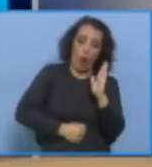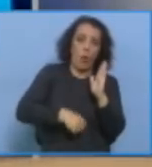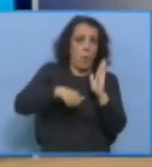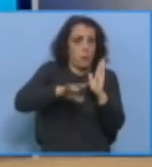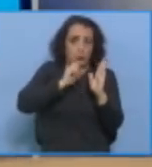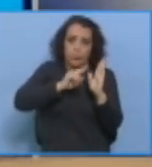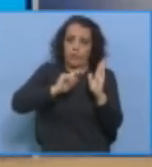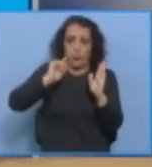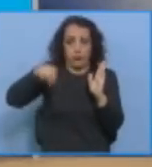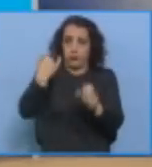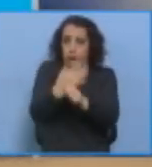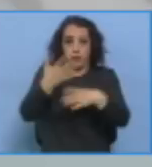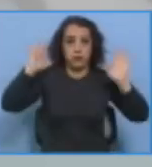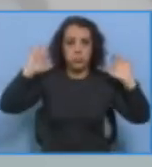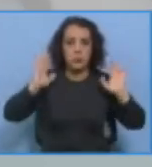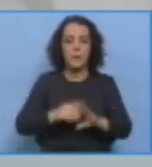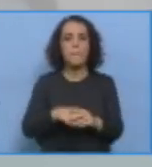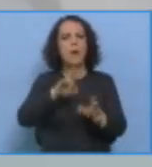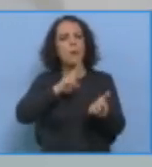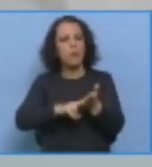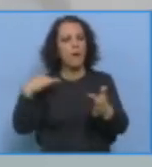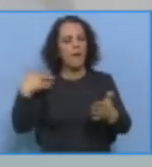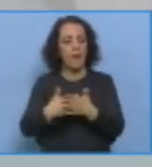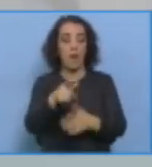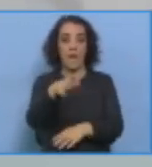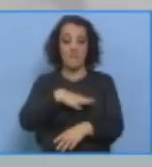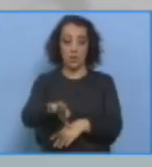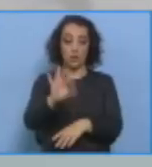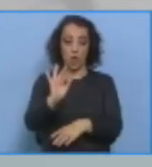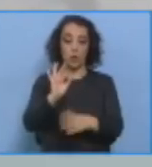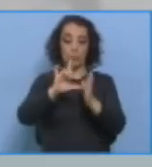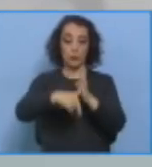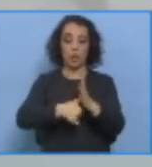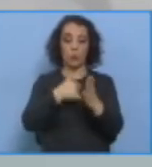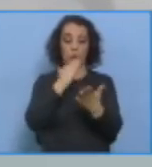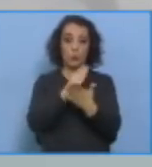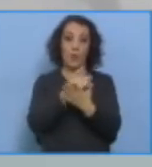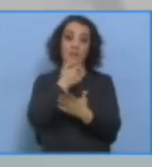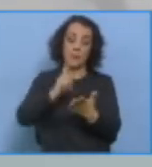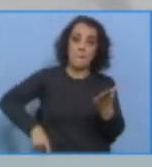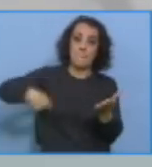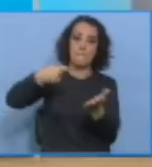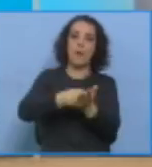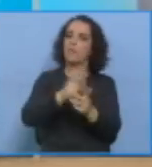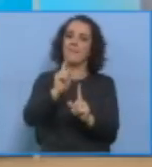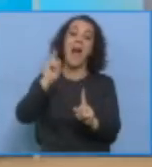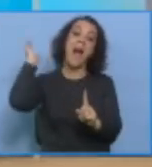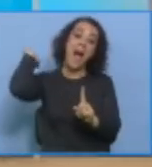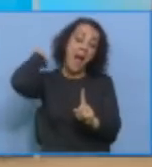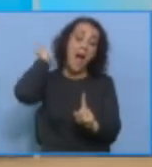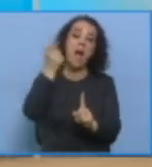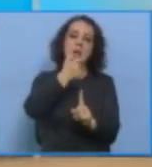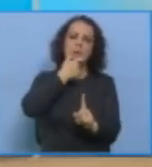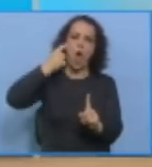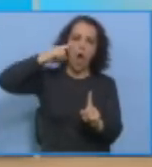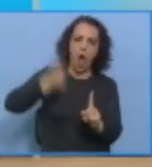outra qualquer, necessariamente. E na prática o que está a acontecer é que quem quiser escolher o seu projeto educativo, se necessário, tem de pagar por ele. Tem de obrigatoriamente pagar. Vamos